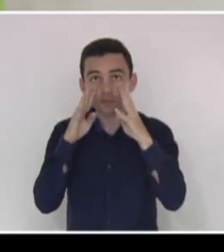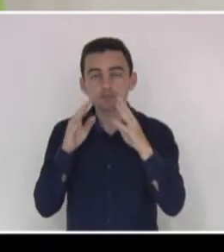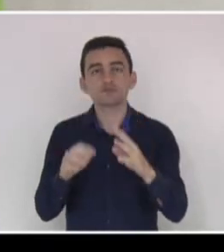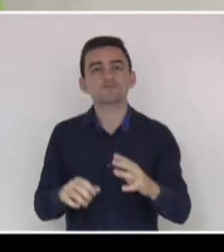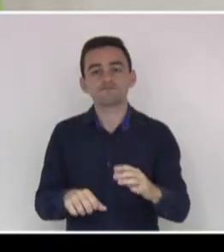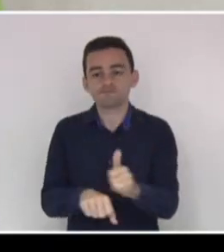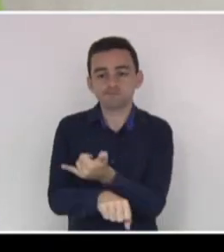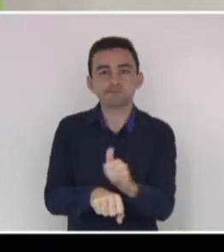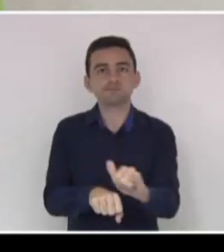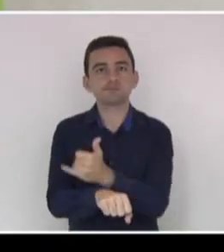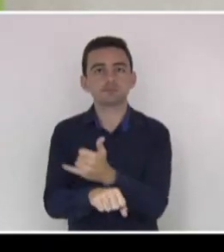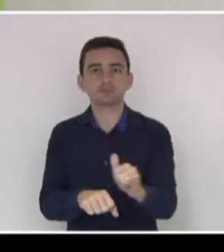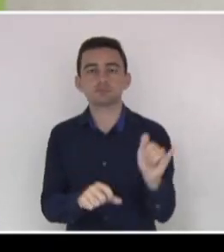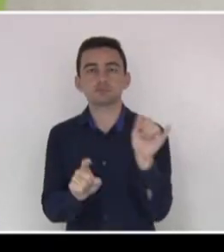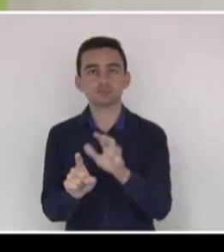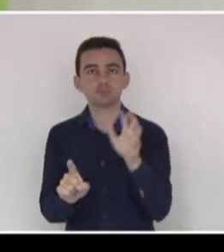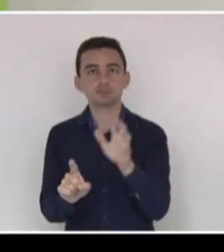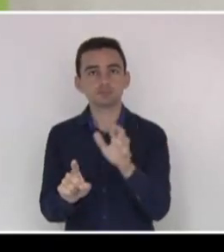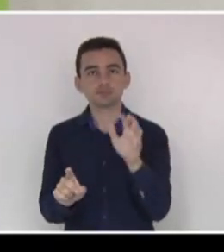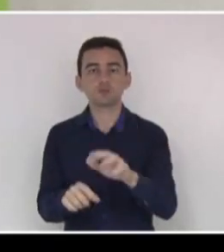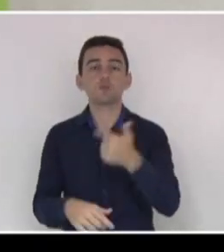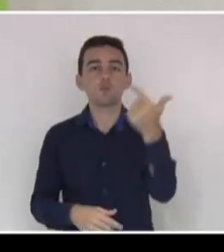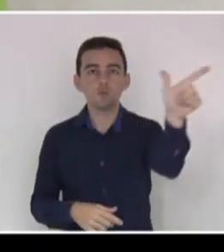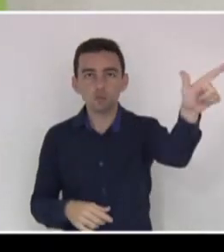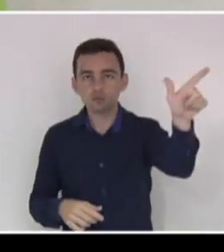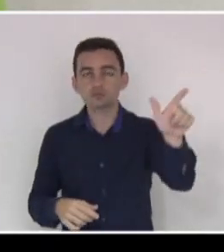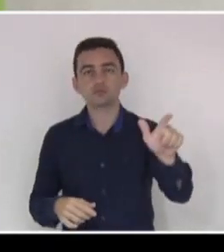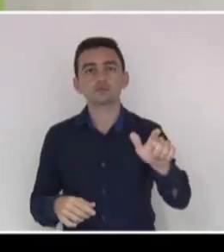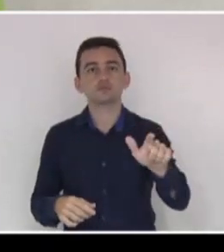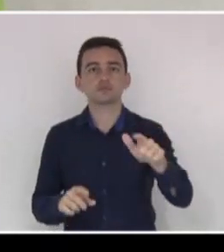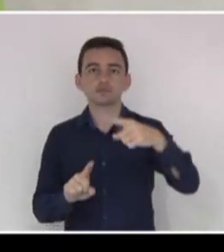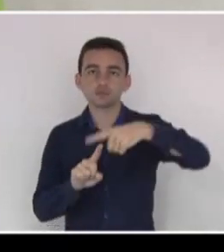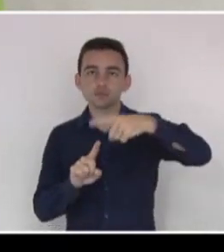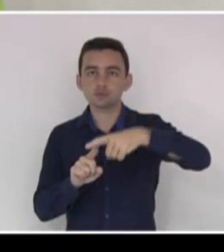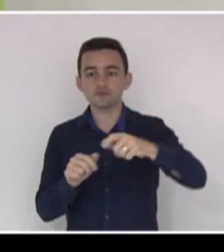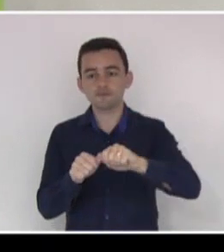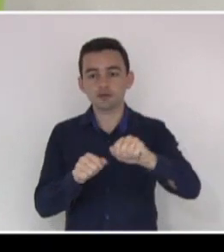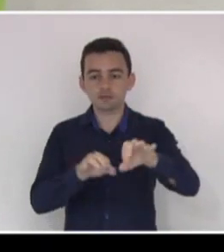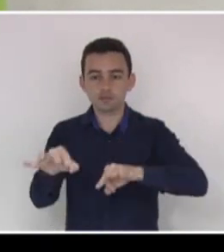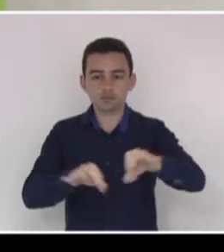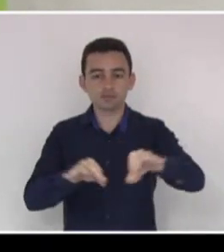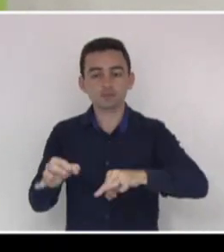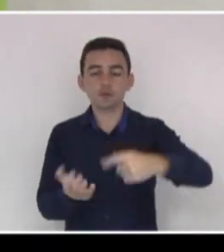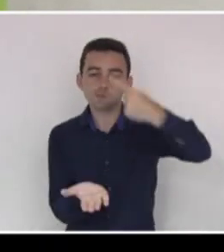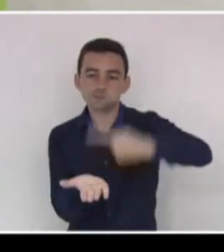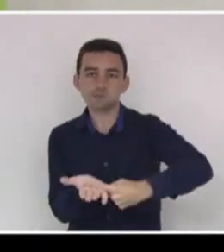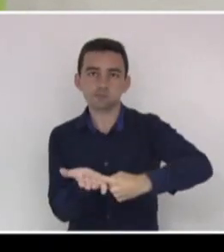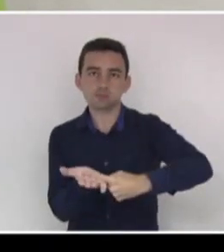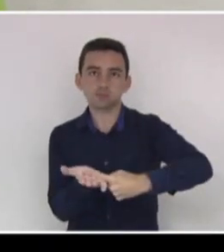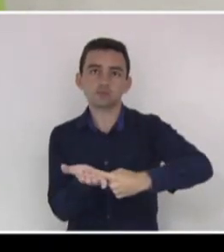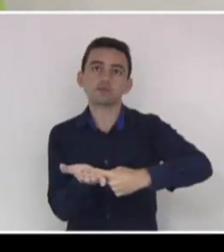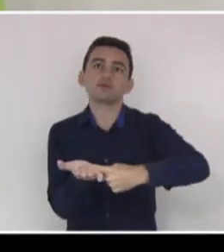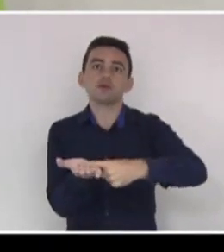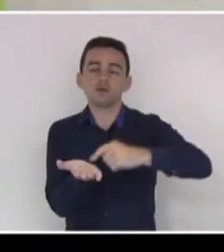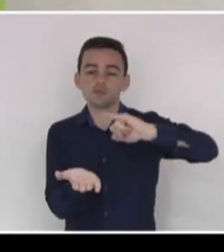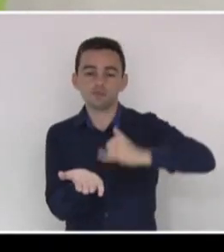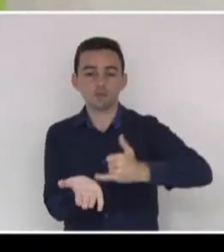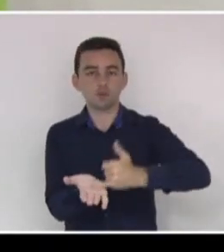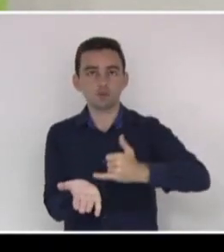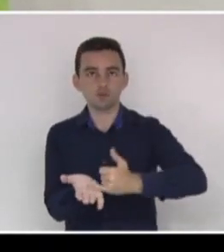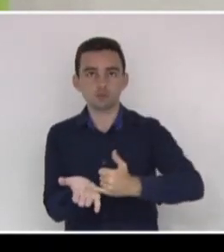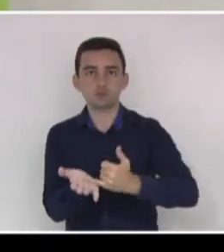uma outra possibilidade de repactuação de impostos, que é o imposto